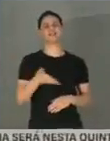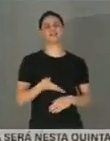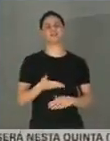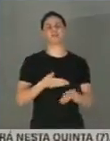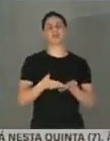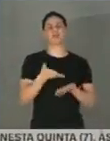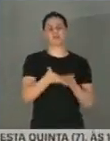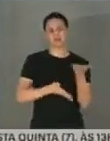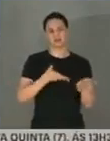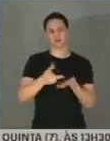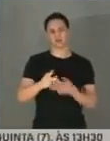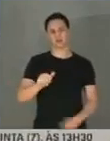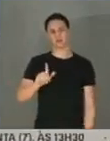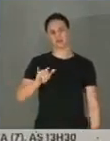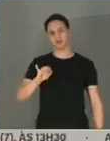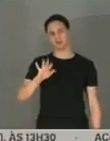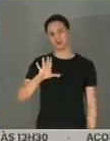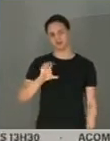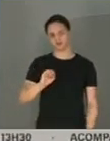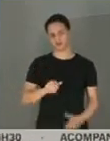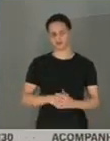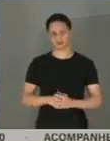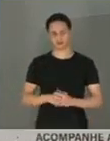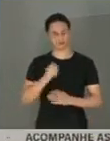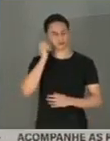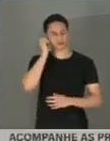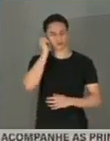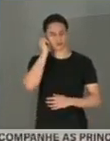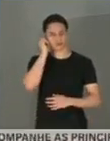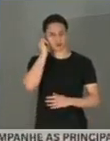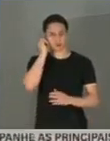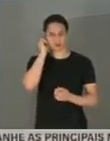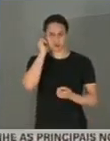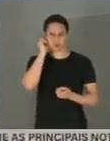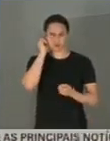paliativo. Ou seja, eu em poucos dias